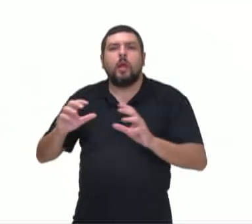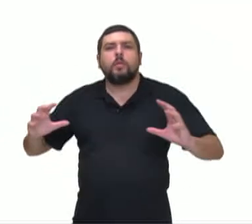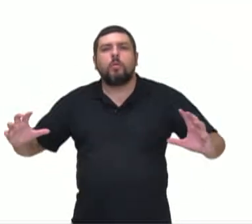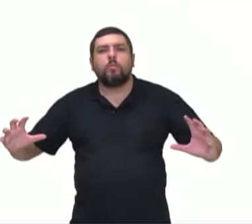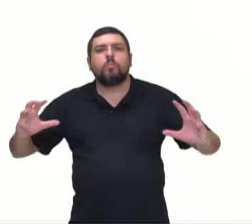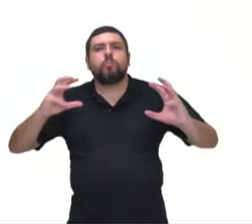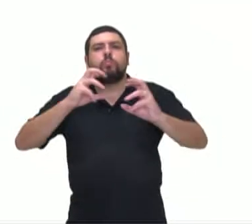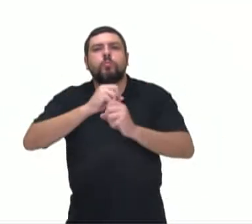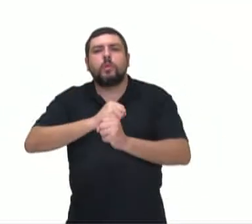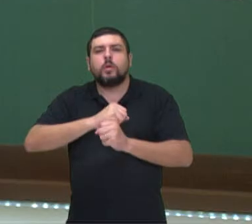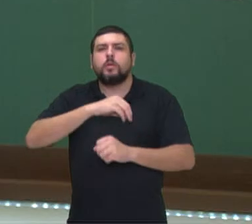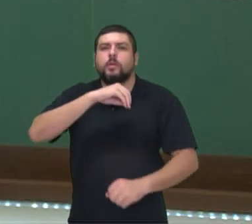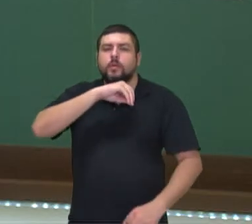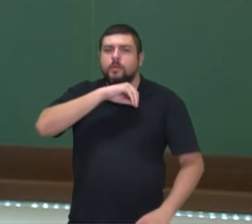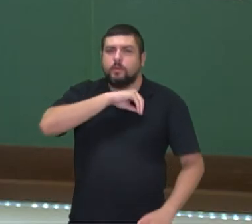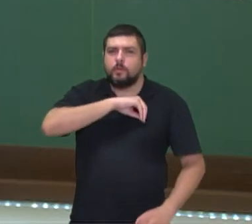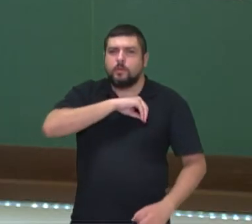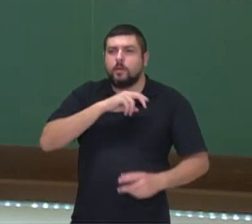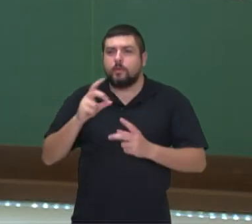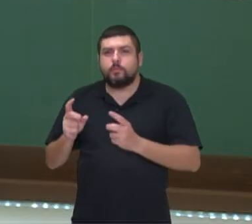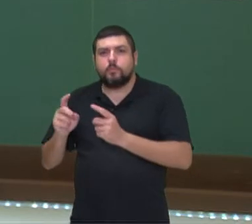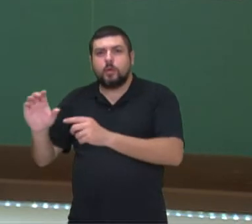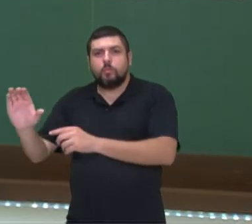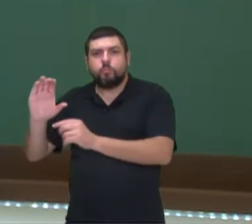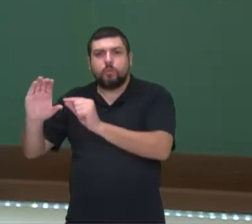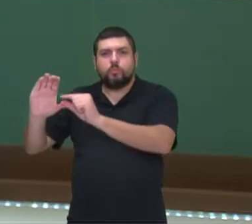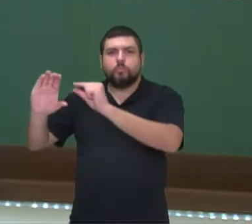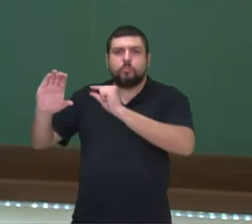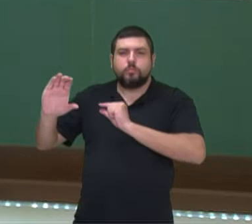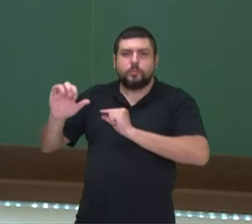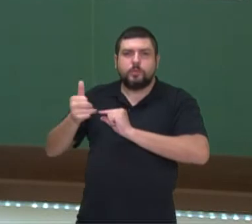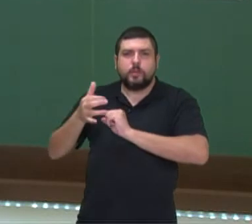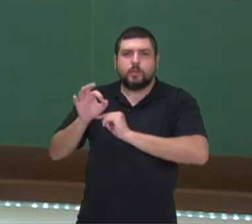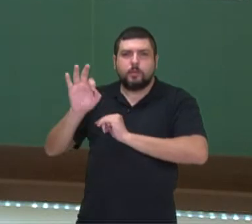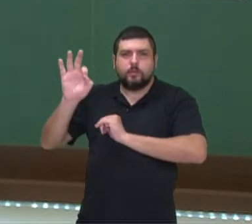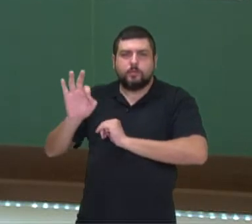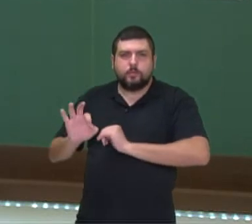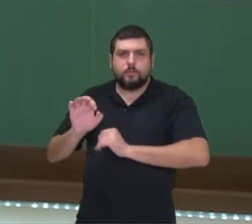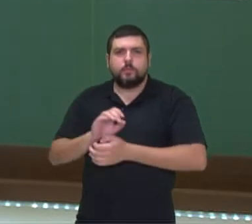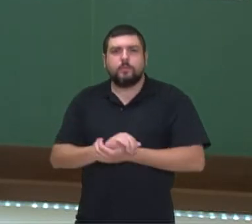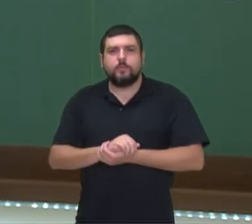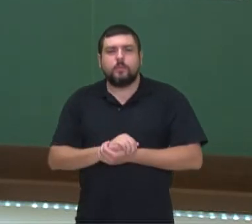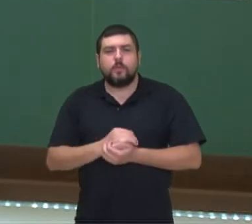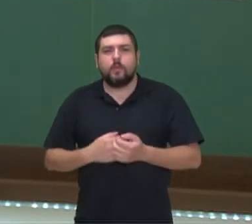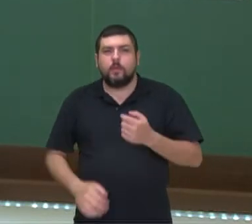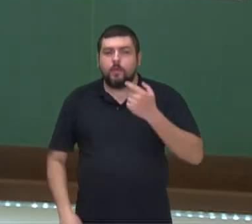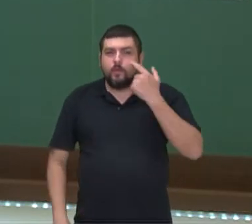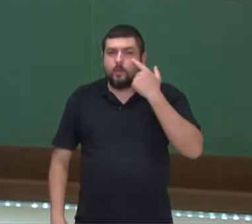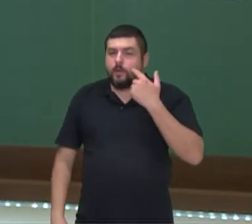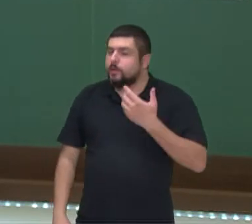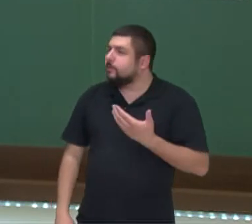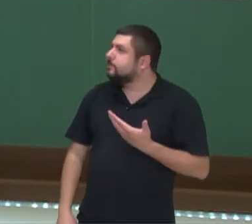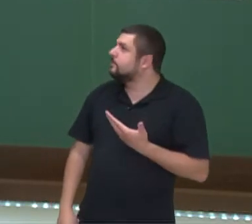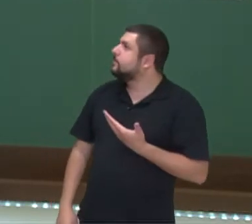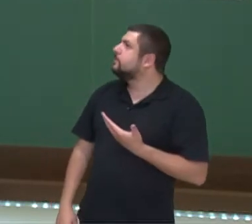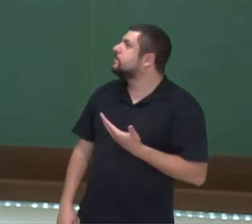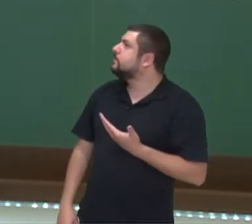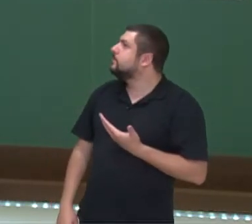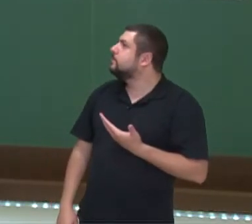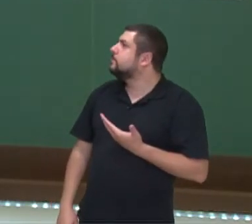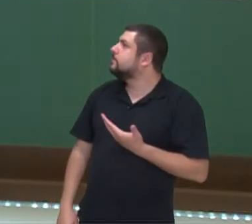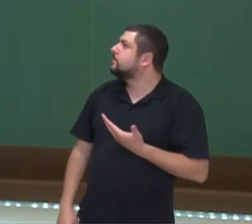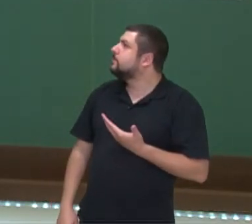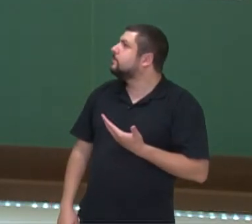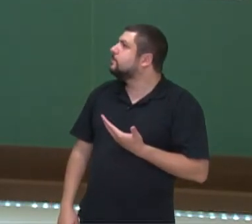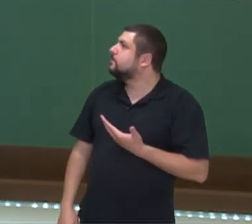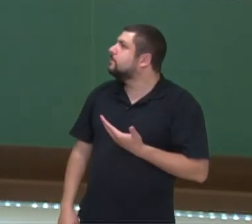os 10% em cima do 10.000, beleza? E isso vai ficar como? Olha só, 0,10